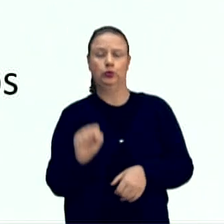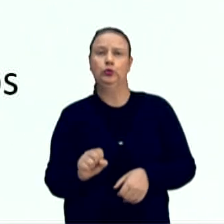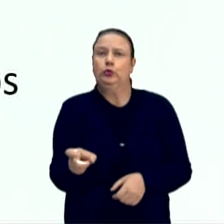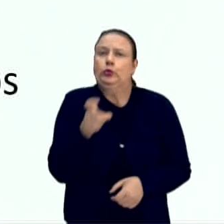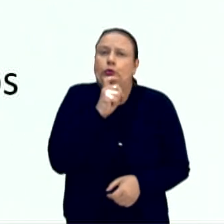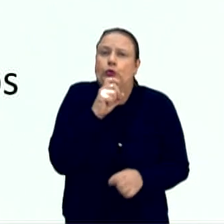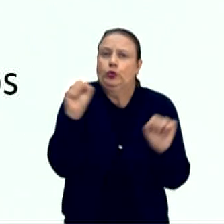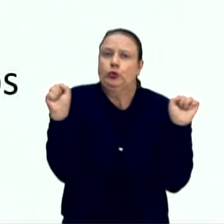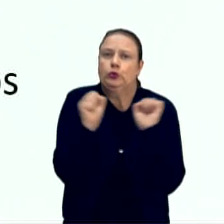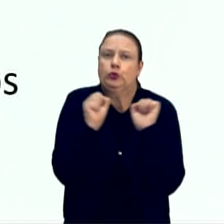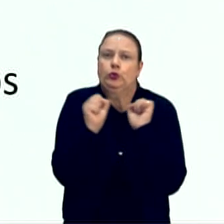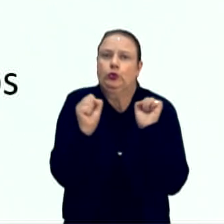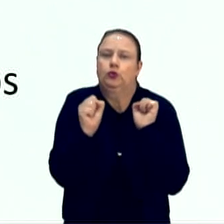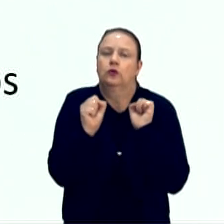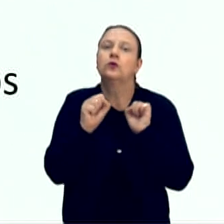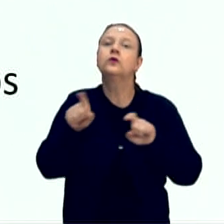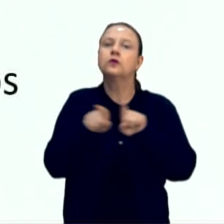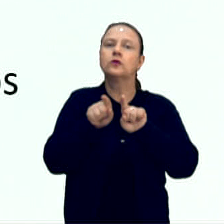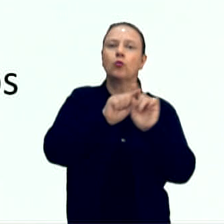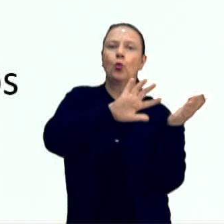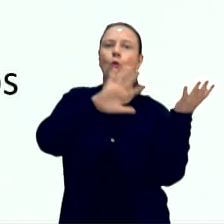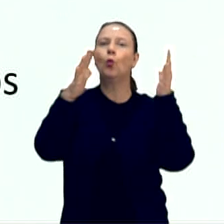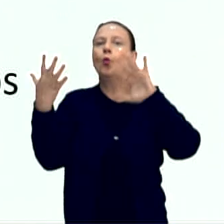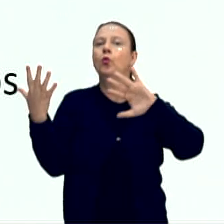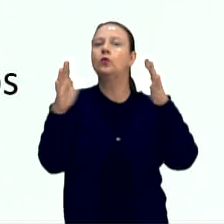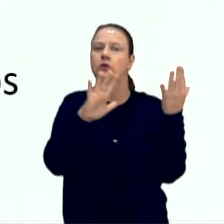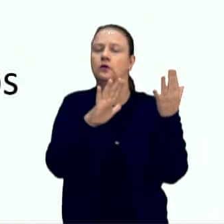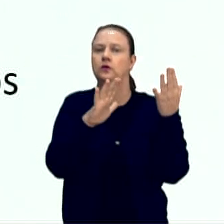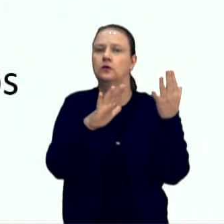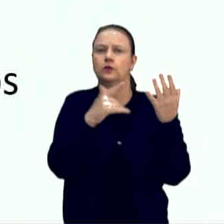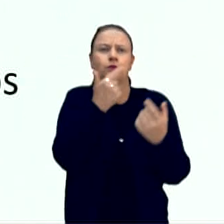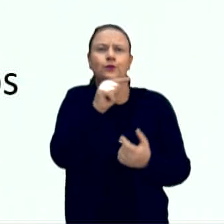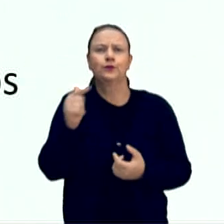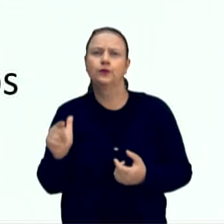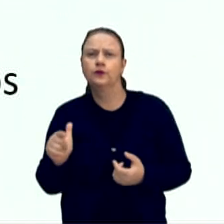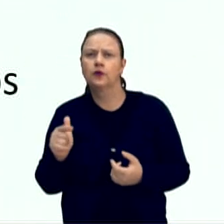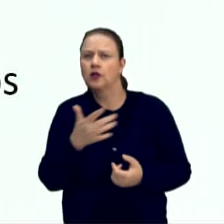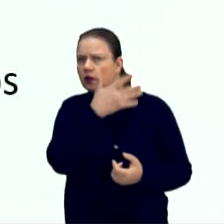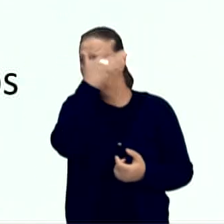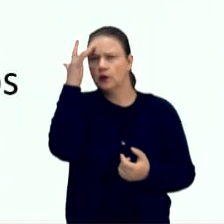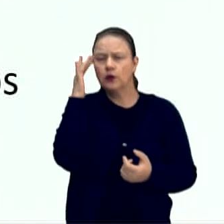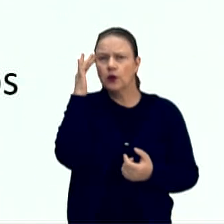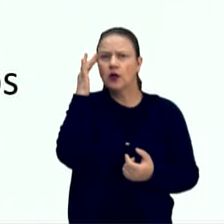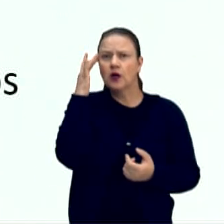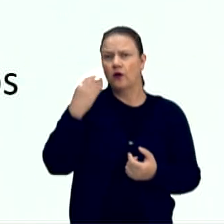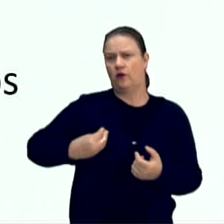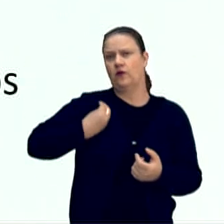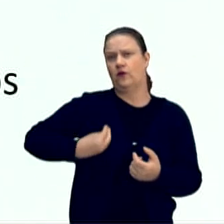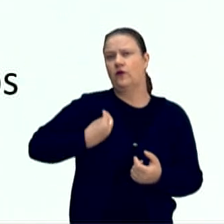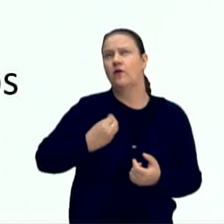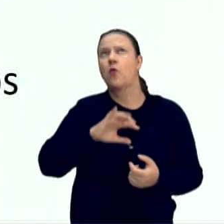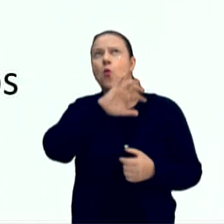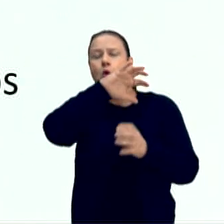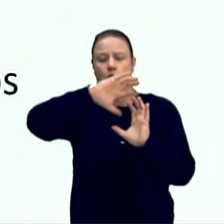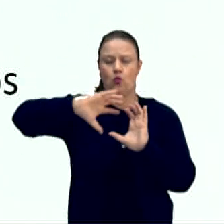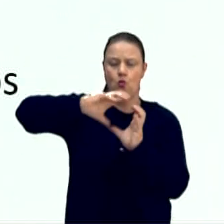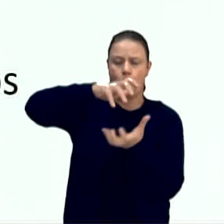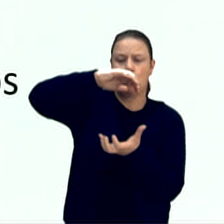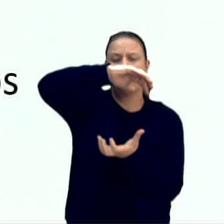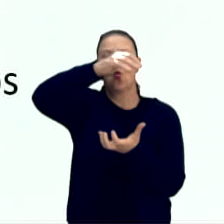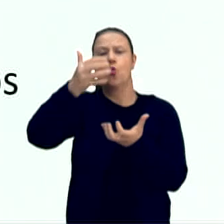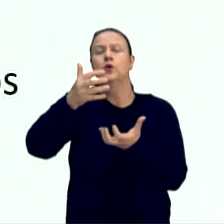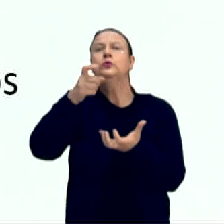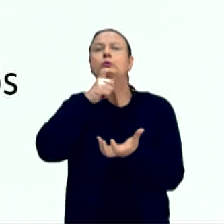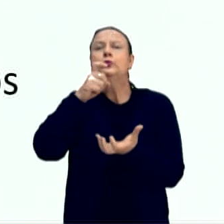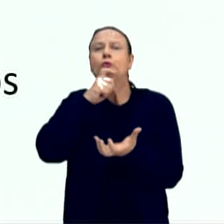questão climática, o qual, né, por exemplo, não tem muita gente lá onde os esquimós moram, os inuites, né? Por